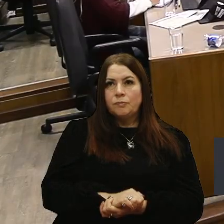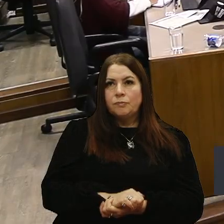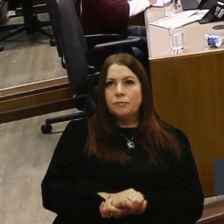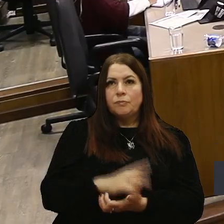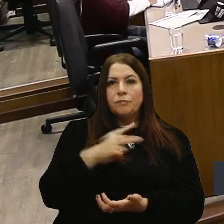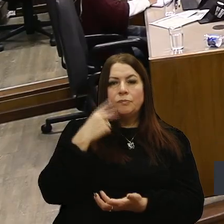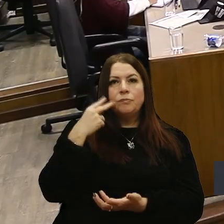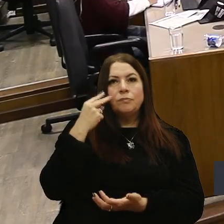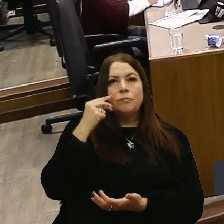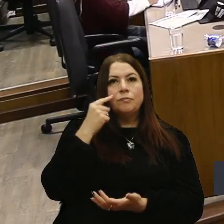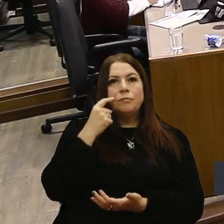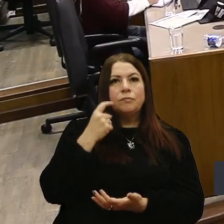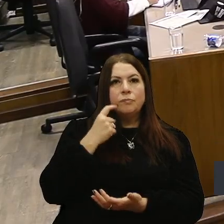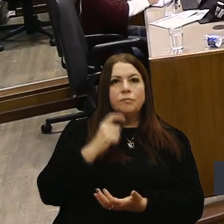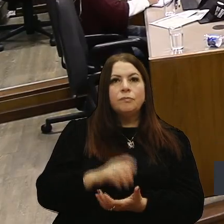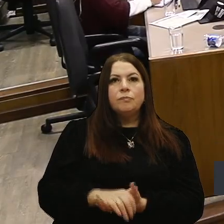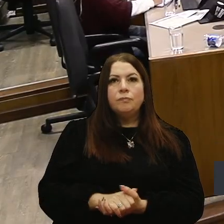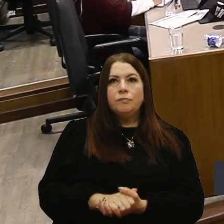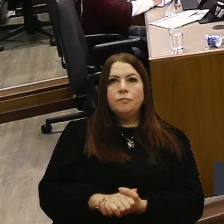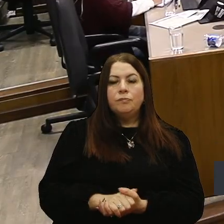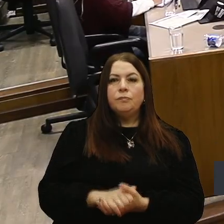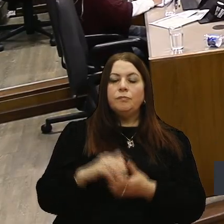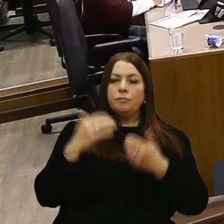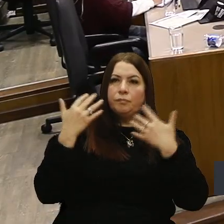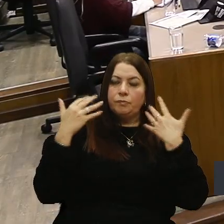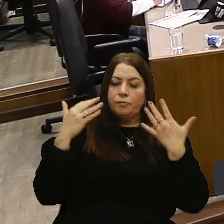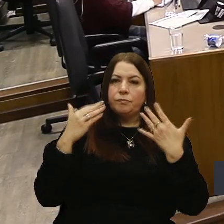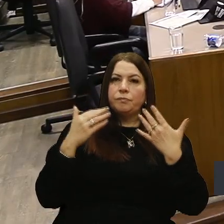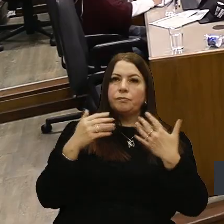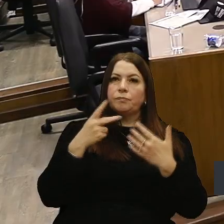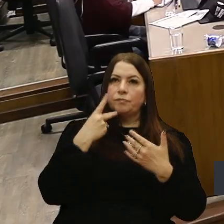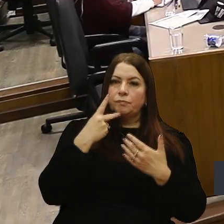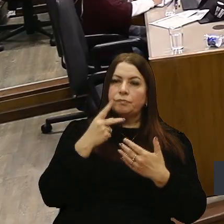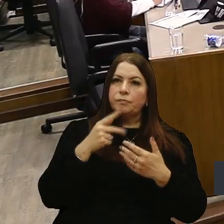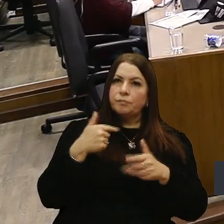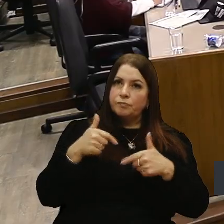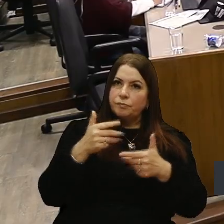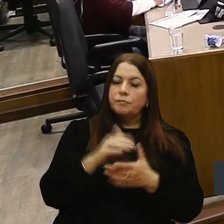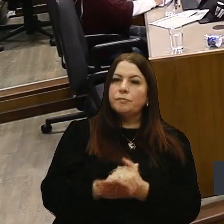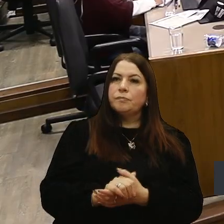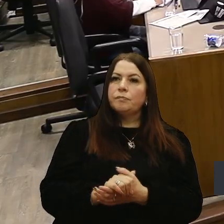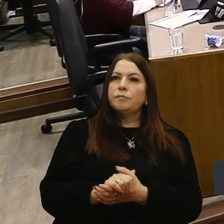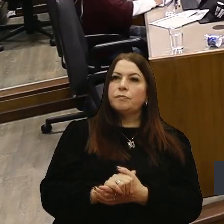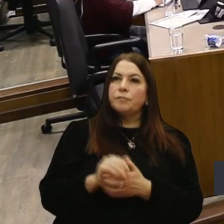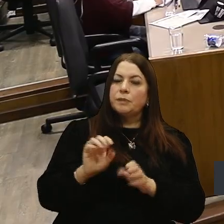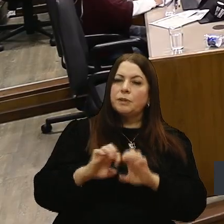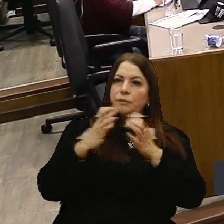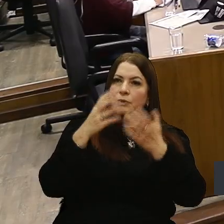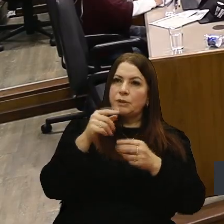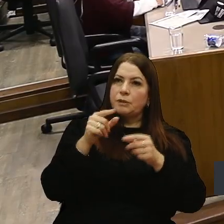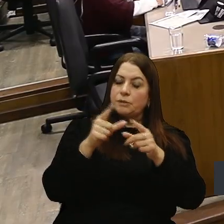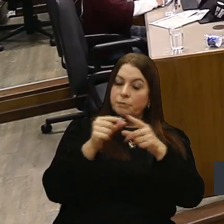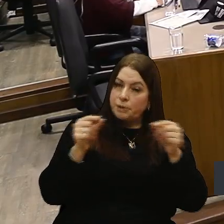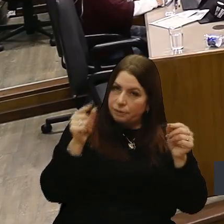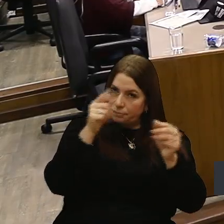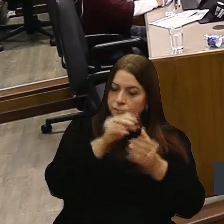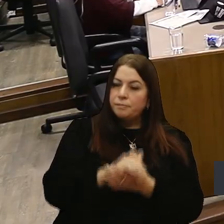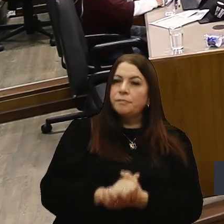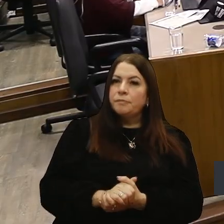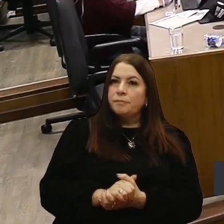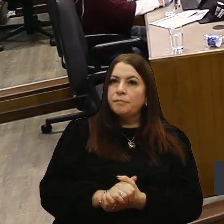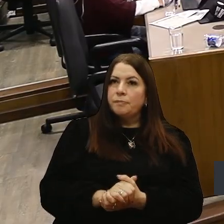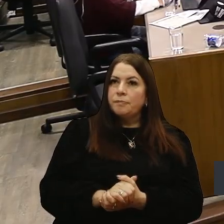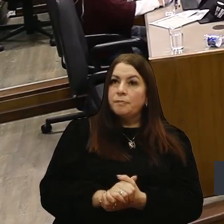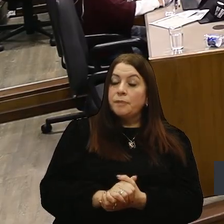Vereador Wagner Petrini, parabéns pelas conduções dos trabalhos, pelo evento lá em Brasília, um